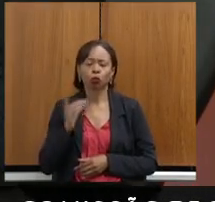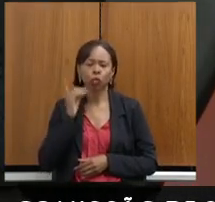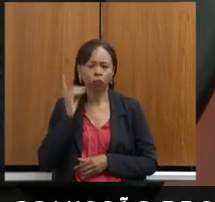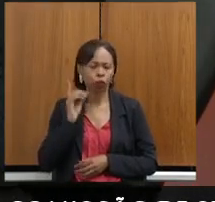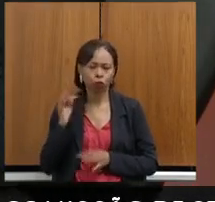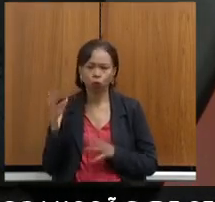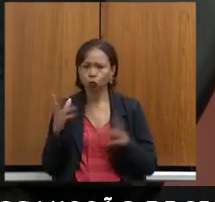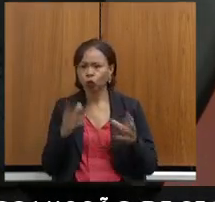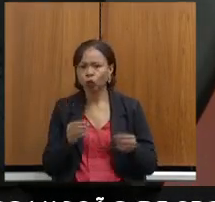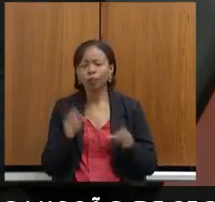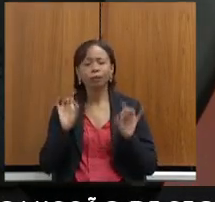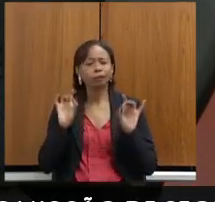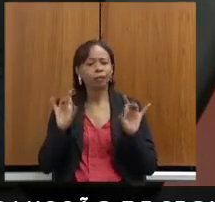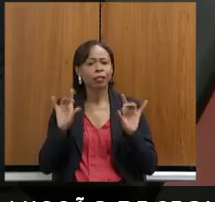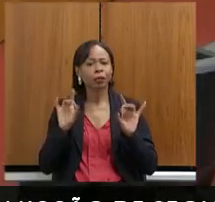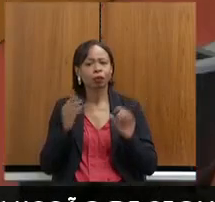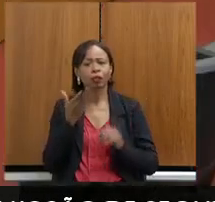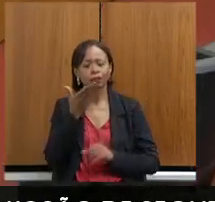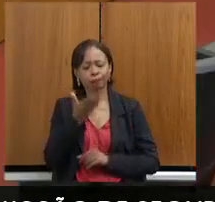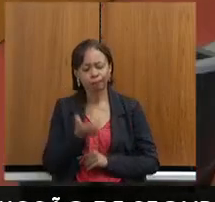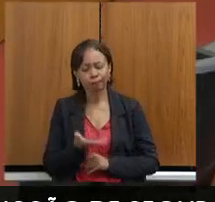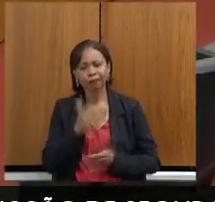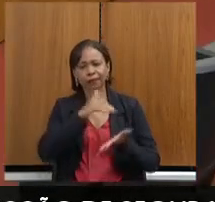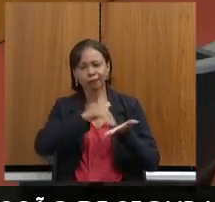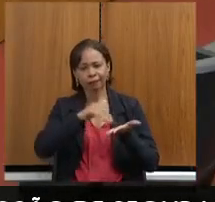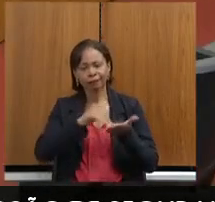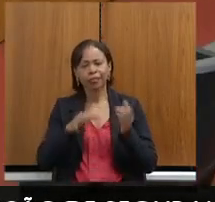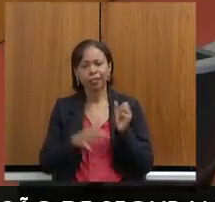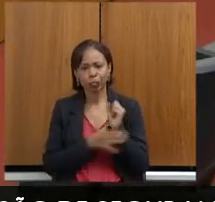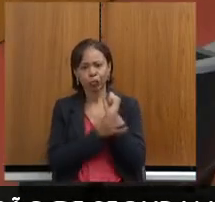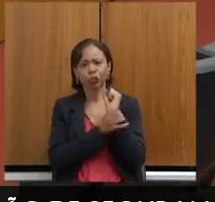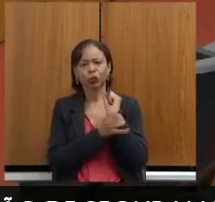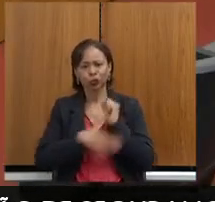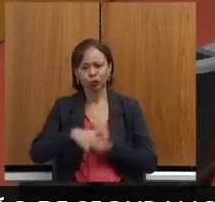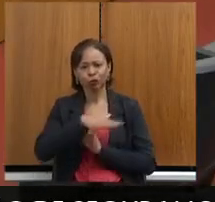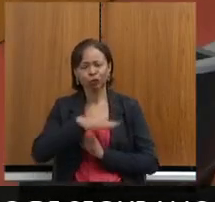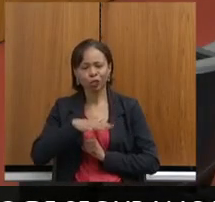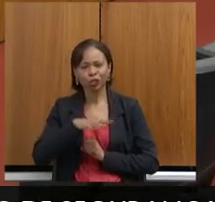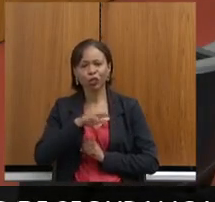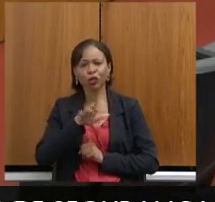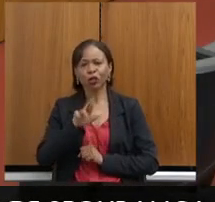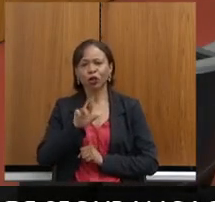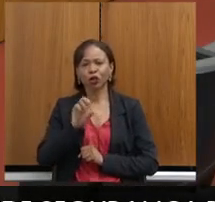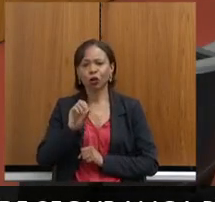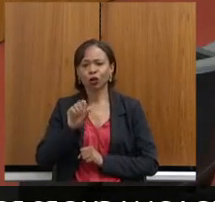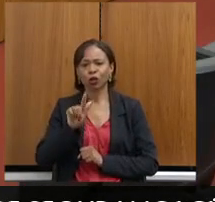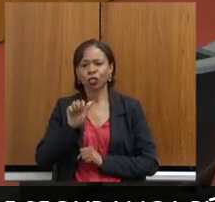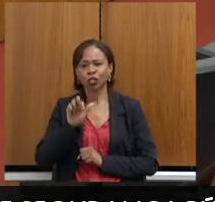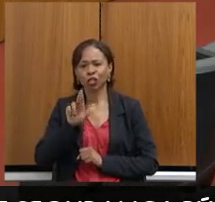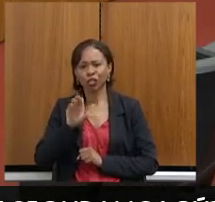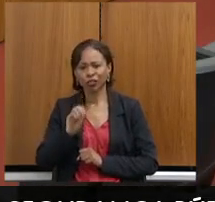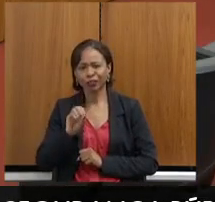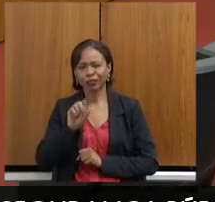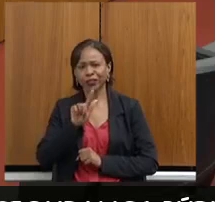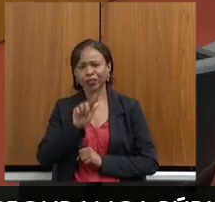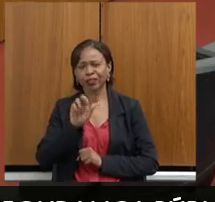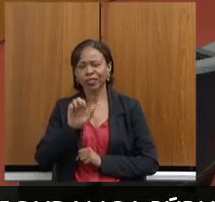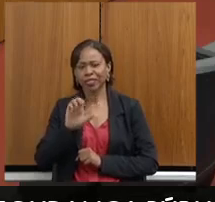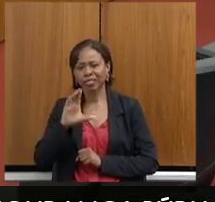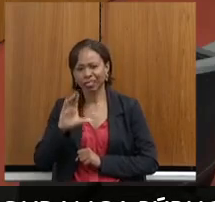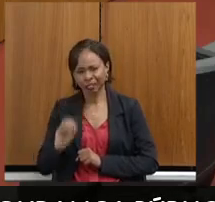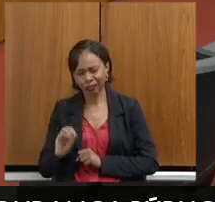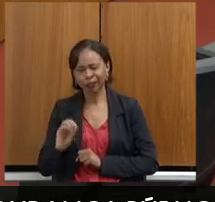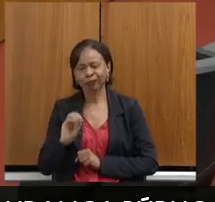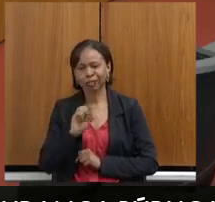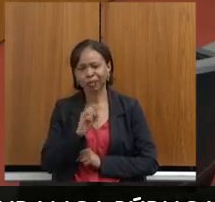muito especial ao nosso secretário Segurança Pública do autor Rogério Greco nessa figura tão importante